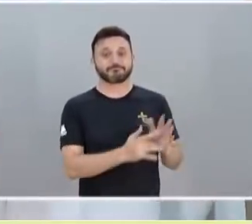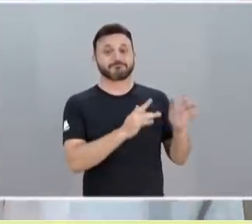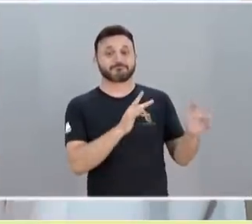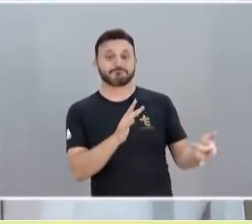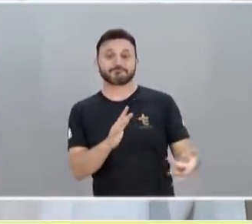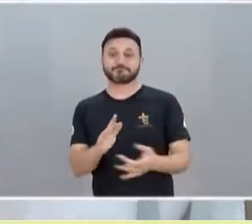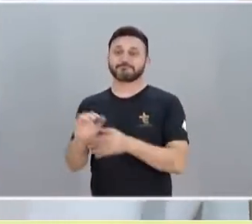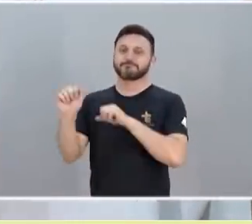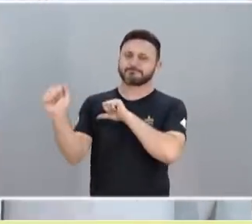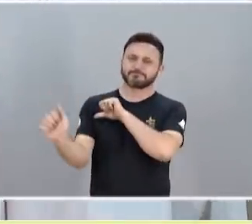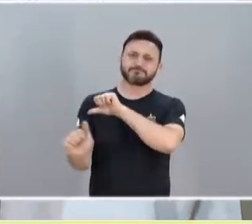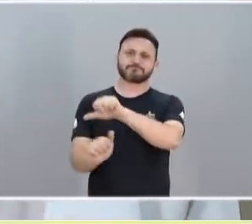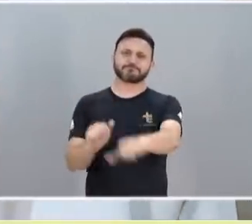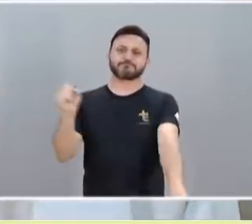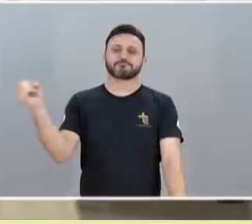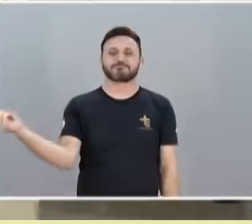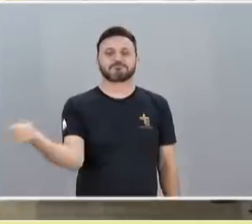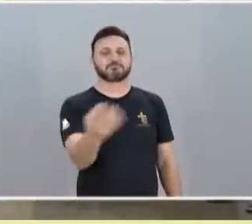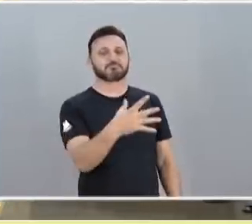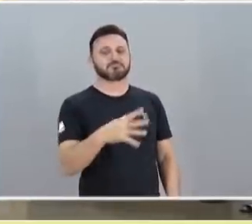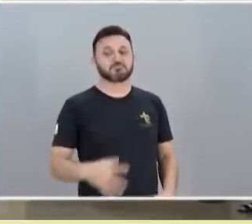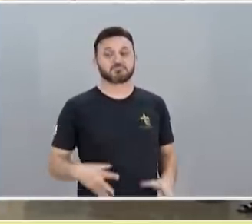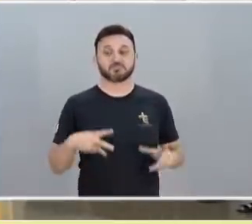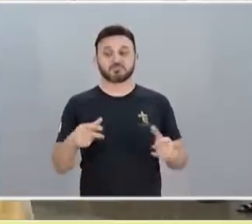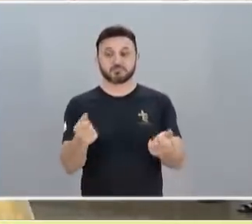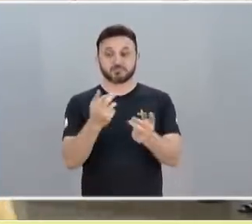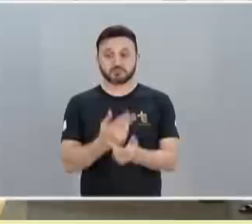novas todas as coisas.